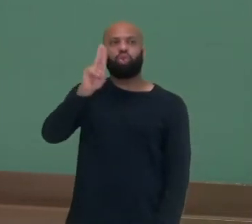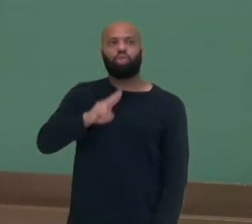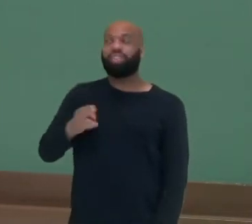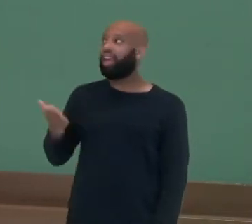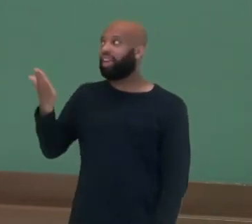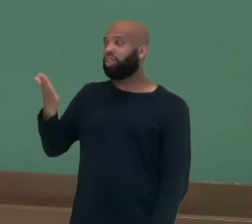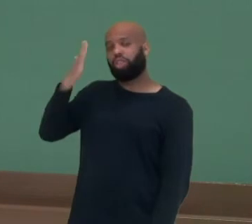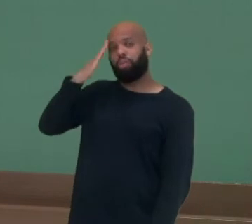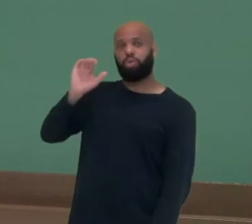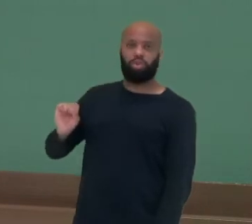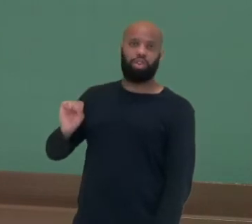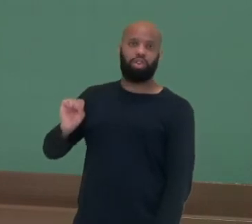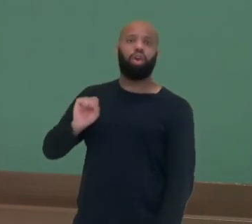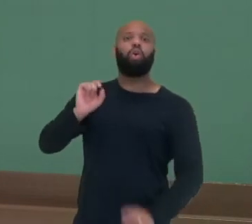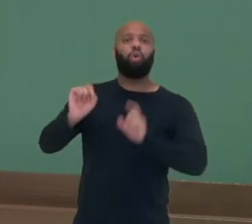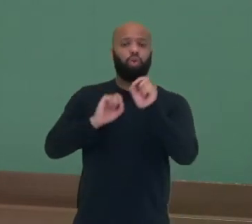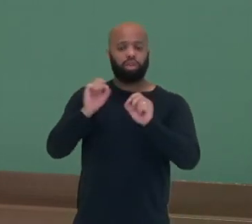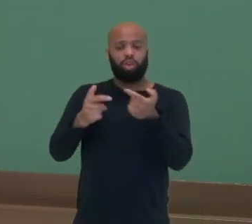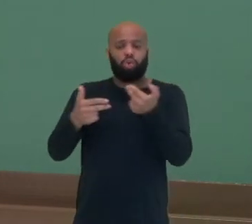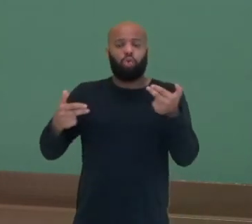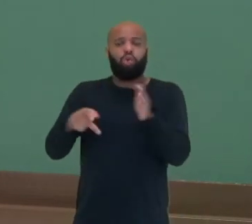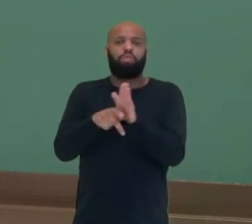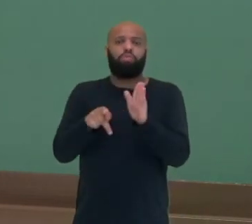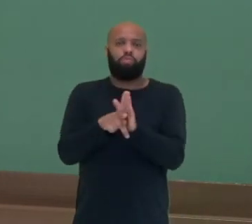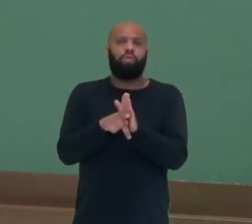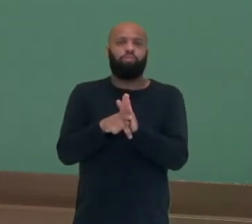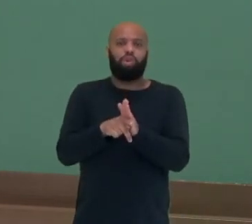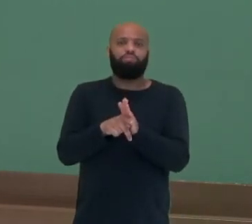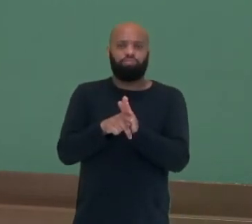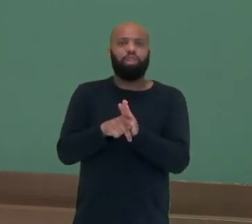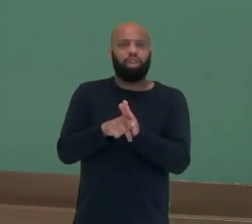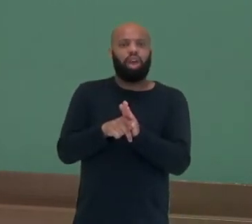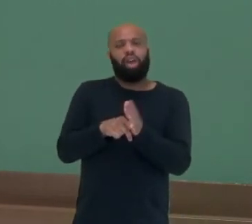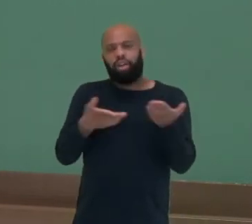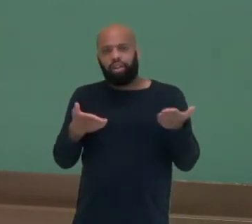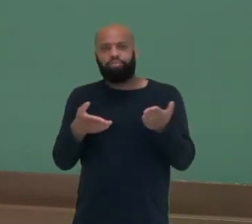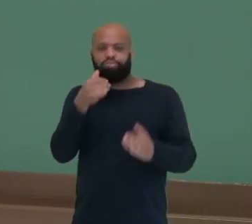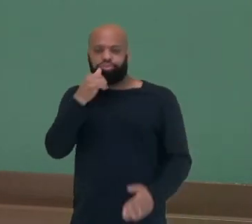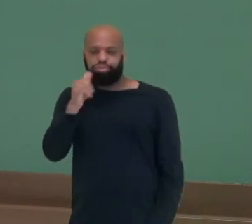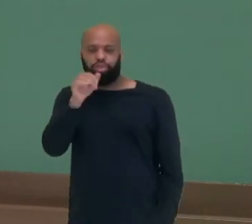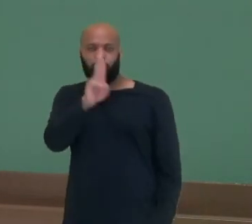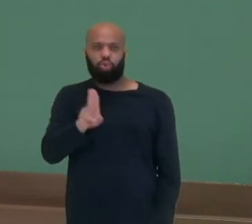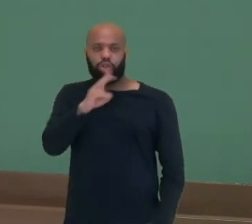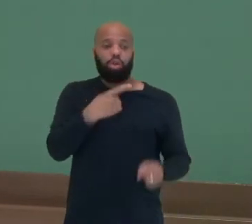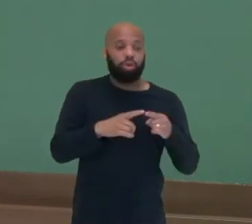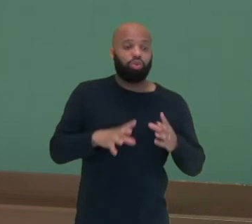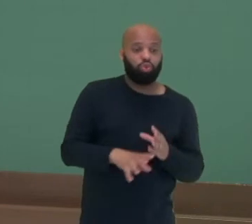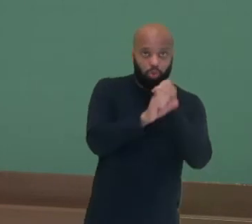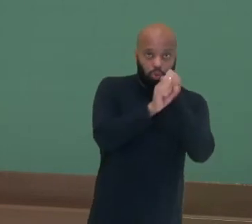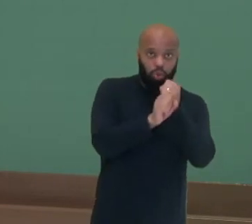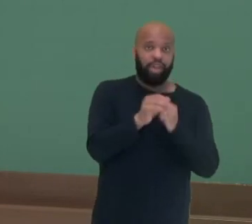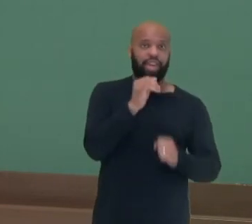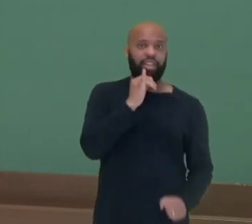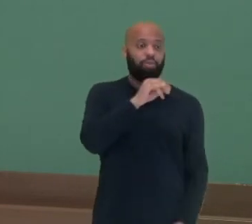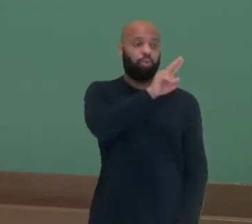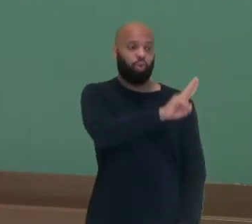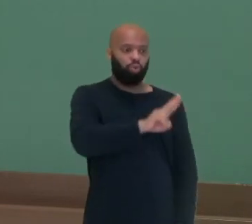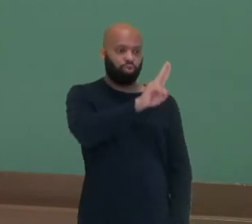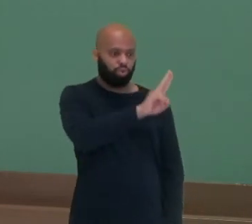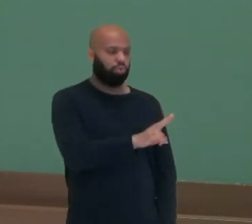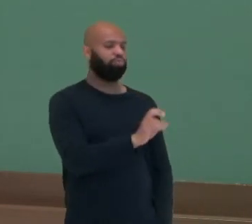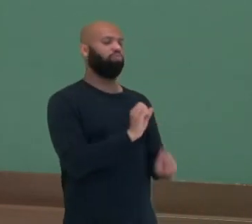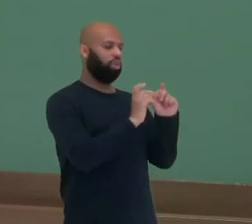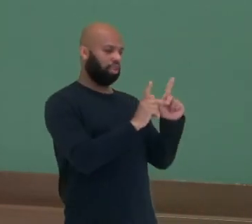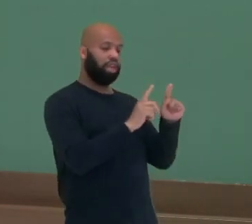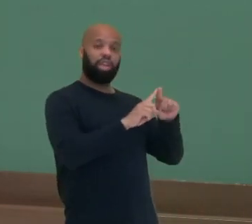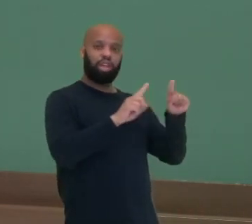sabedoria os equipamentos eletrônicos, porque é um somatório. Utilizou? Ok. Saiu do ambiente e não está utilizando